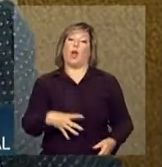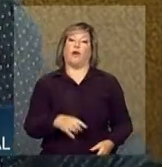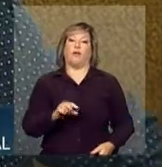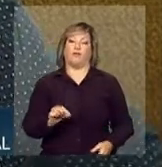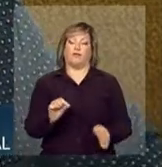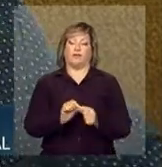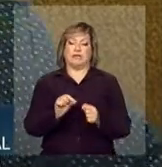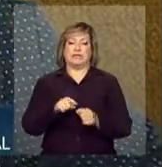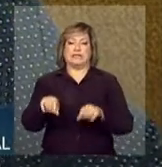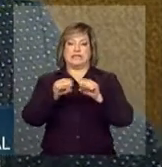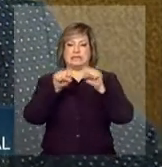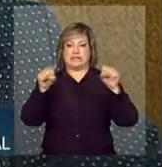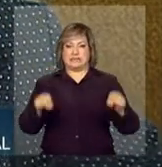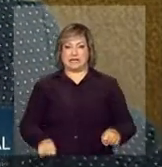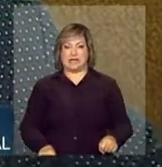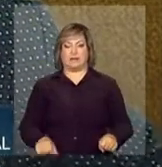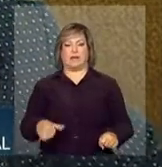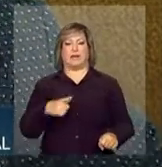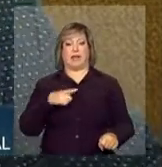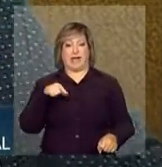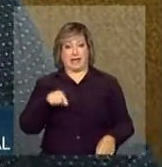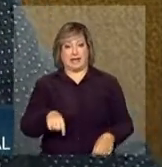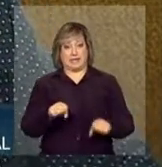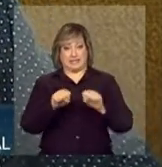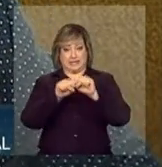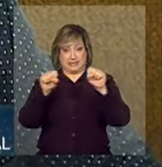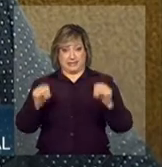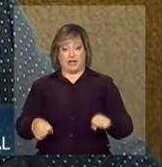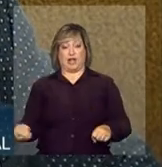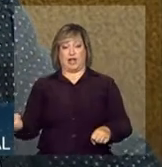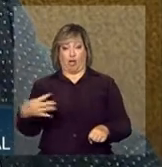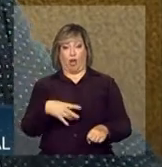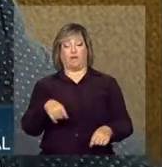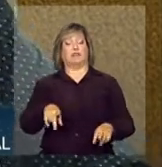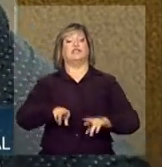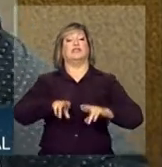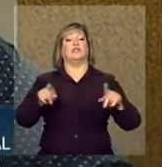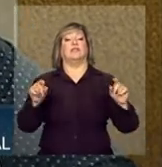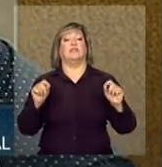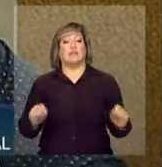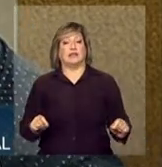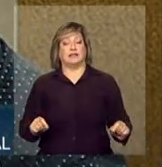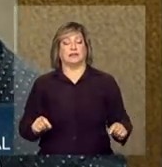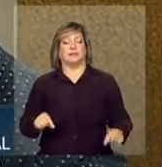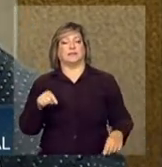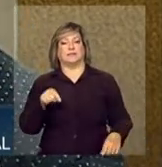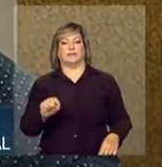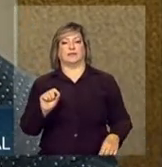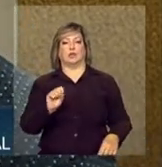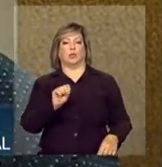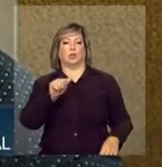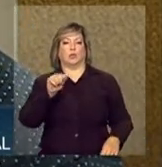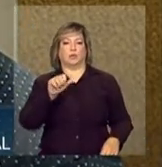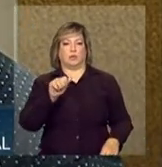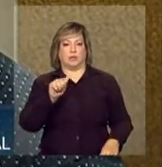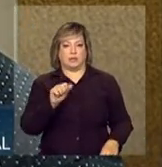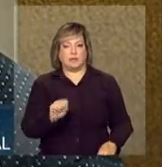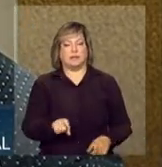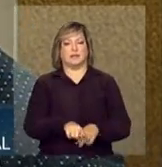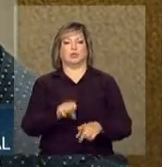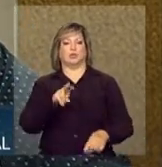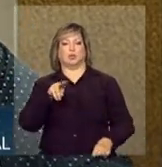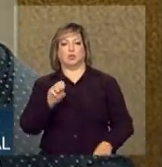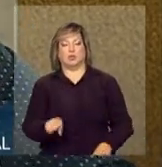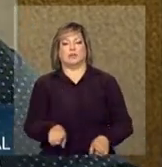de um sistema. Esse sistema é novo e esse sistema é um sistema diferente. Ele tem que olhar para o SUS, para o SUAS, para o sistema de